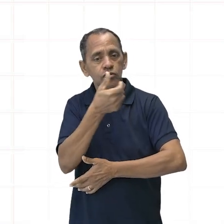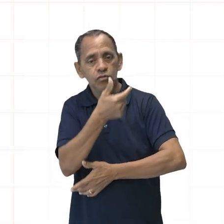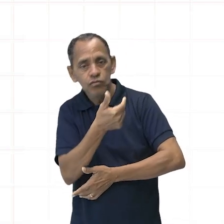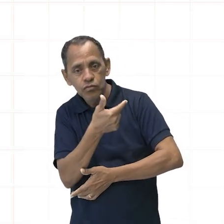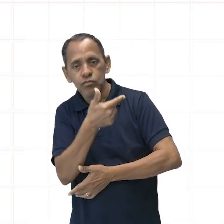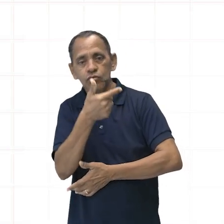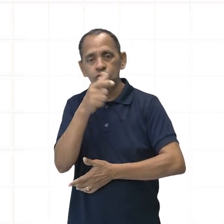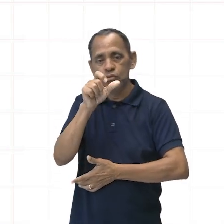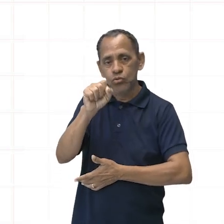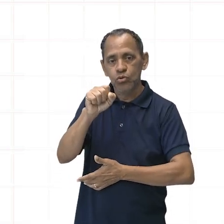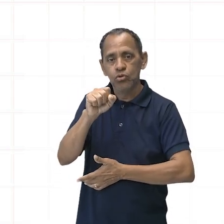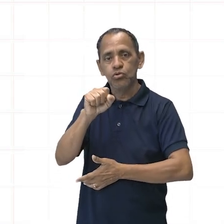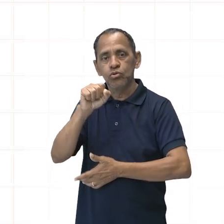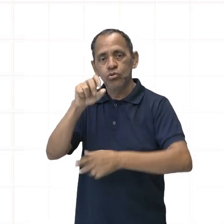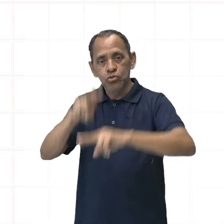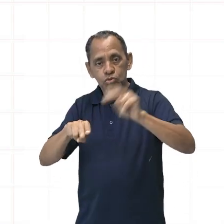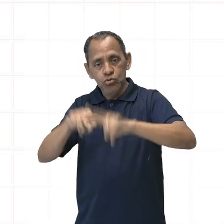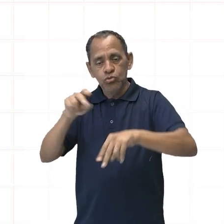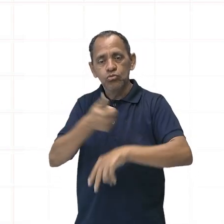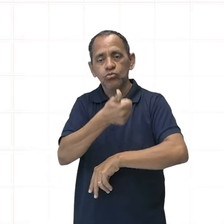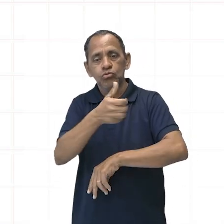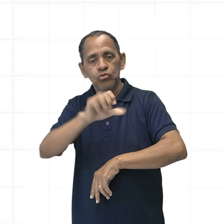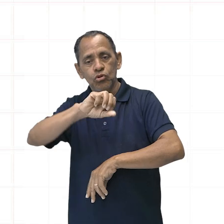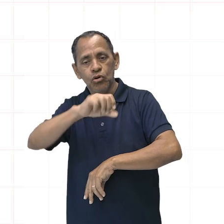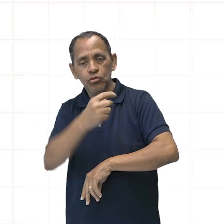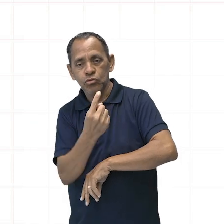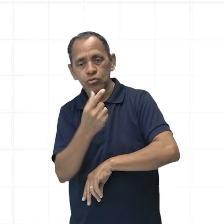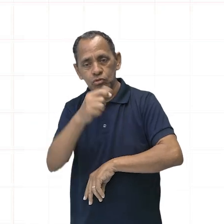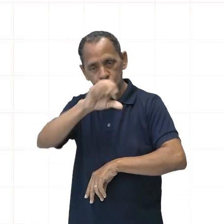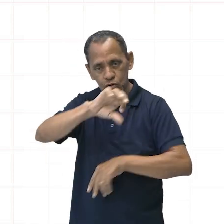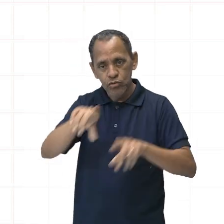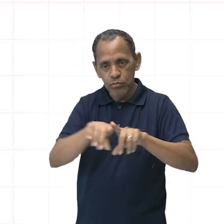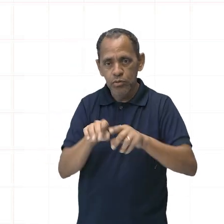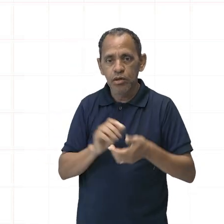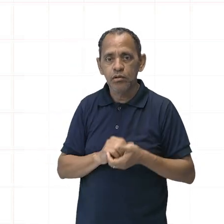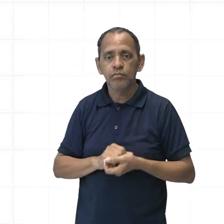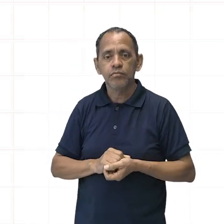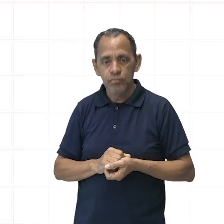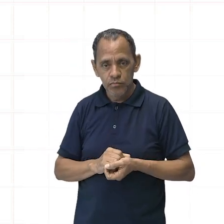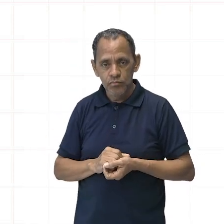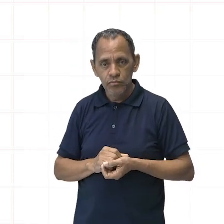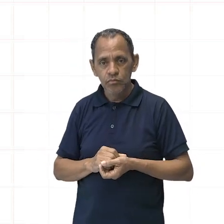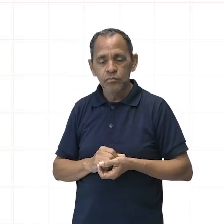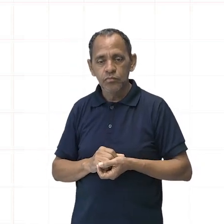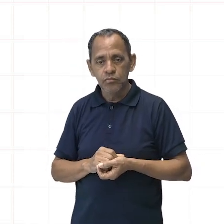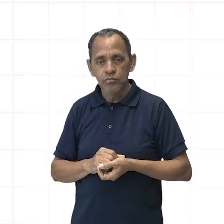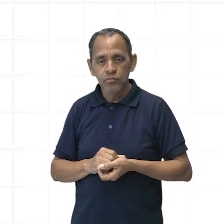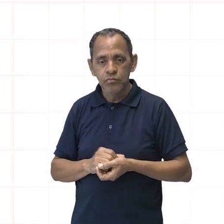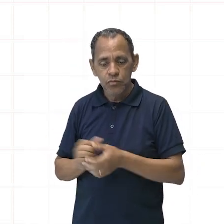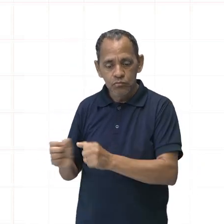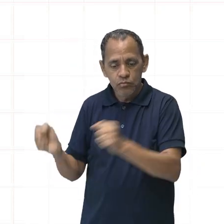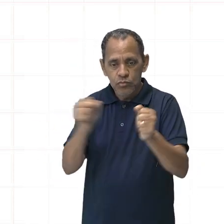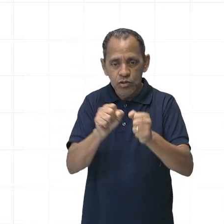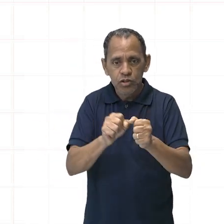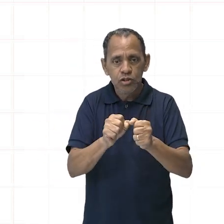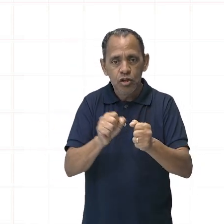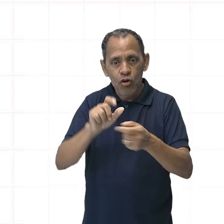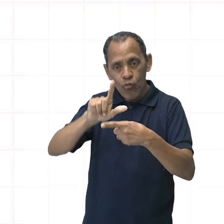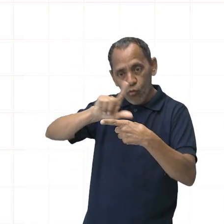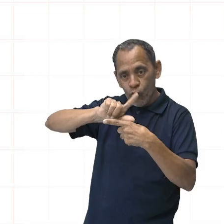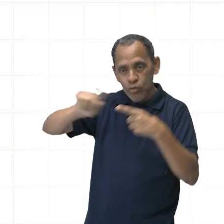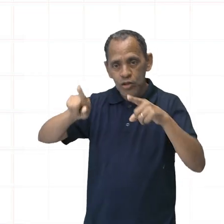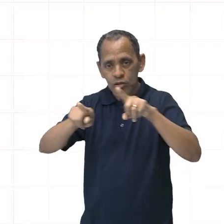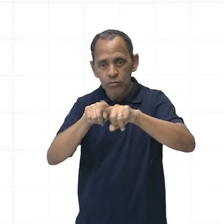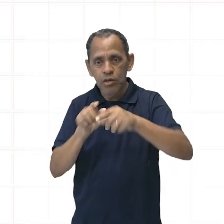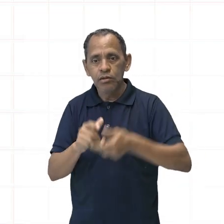de 1919, certo? E foi imposto às potências vencedoras, no caso aliados,